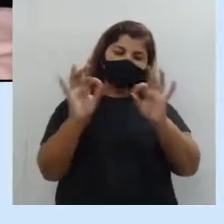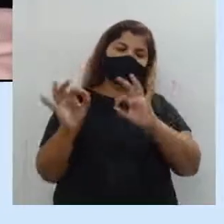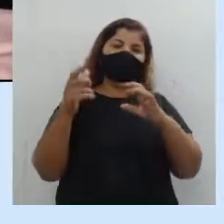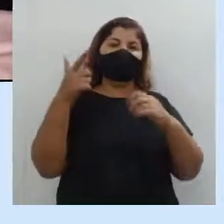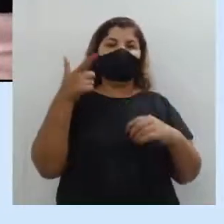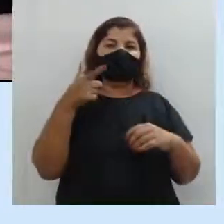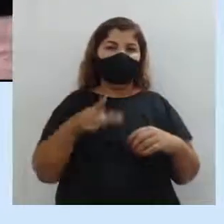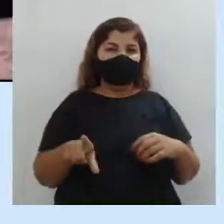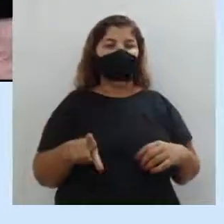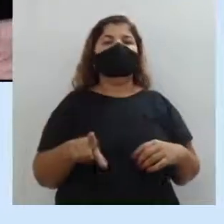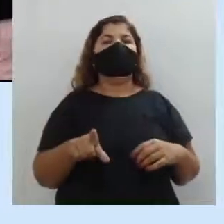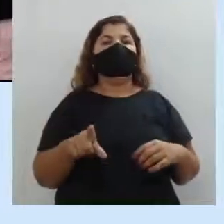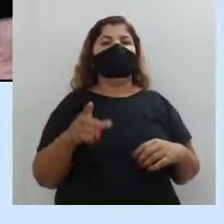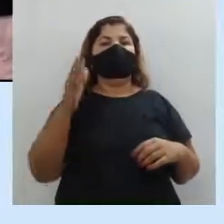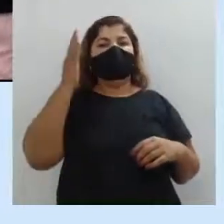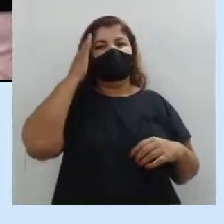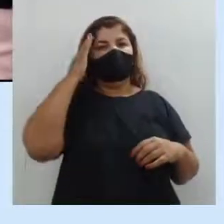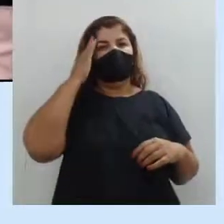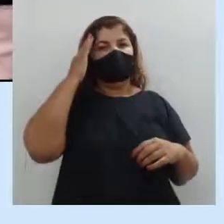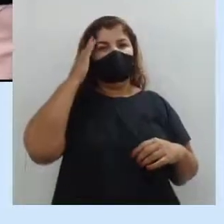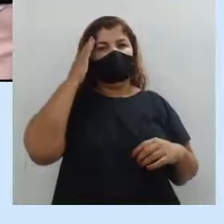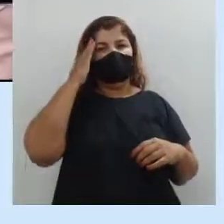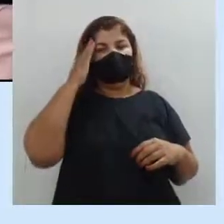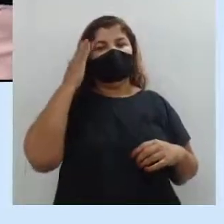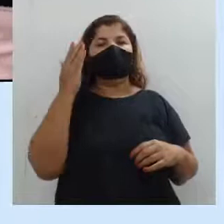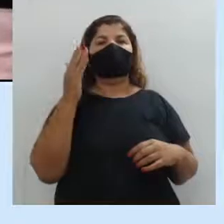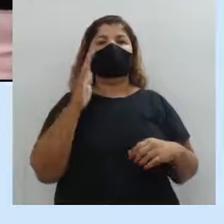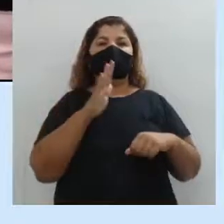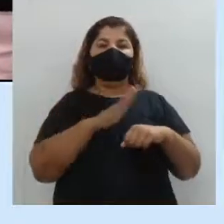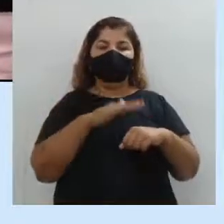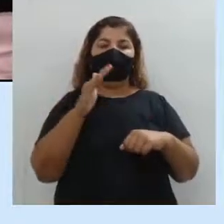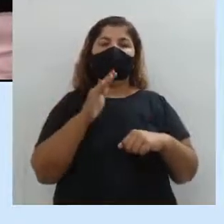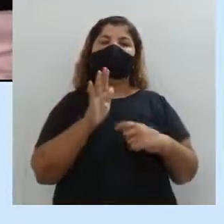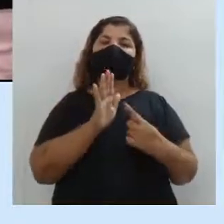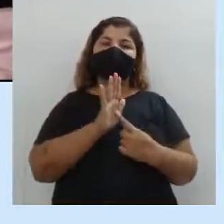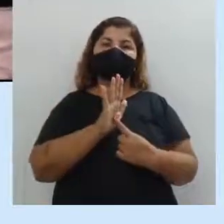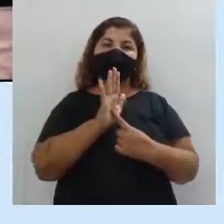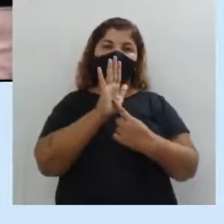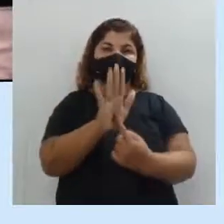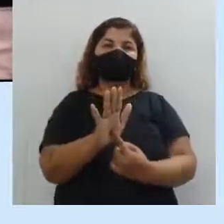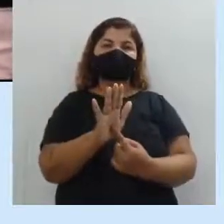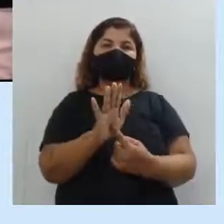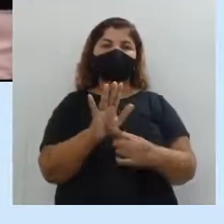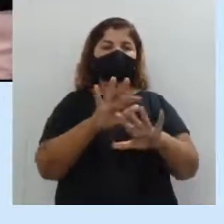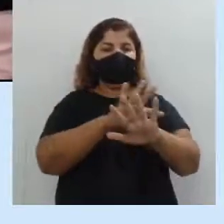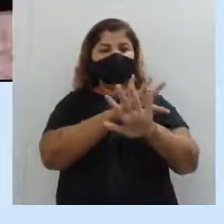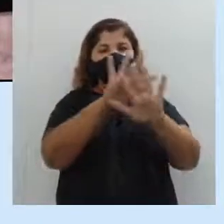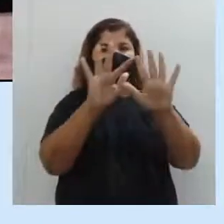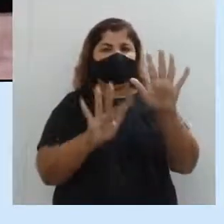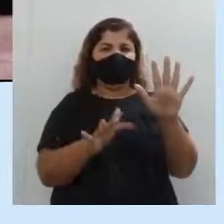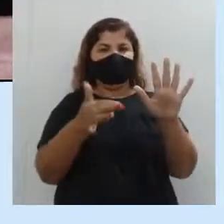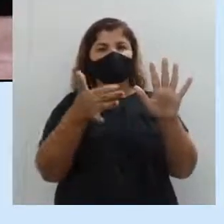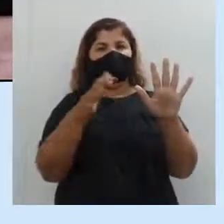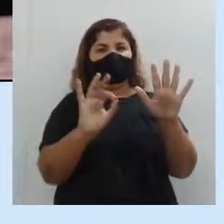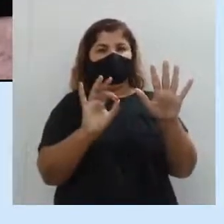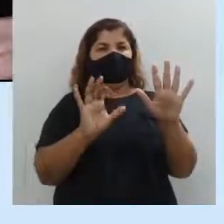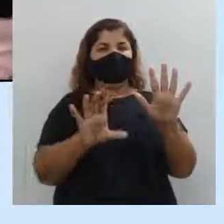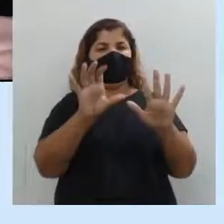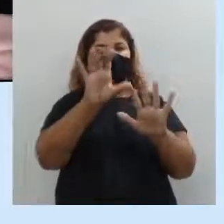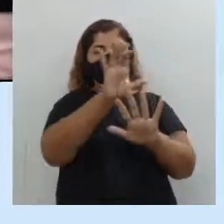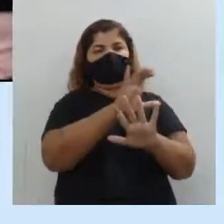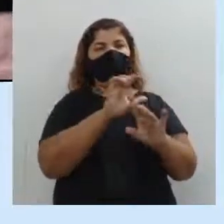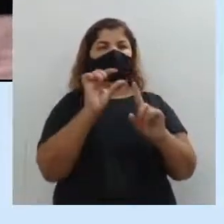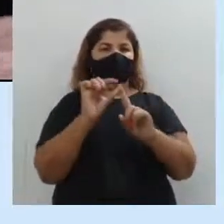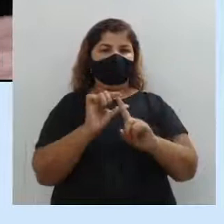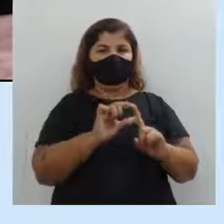e assista a parte em que eu mostro o esqueminha com as 10 classes de palavras. Isso